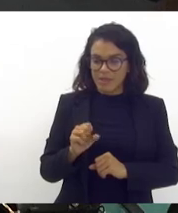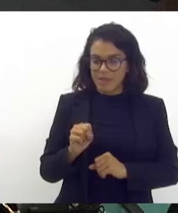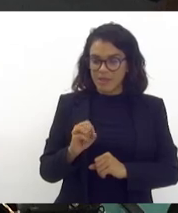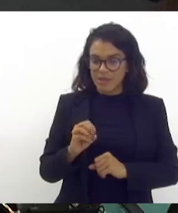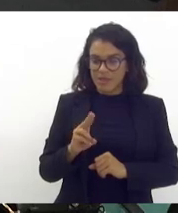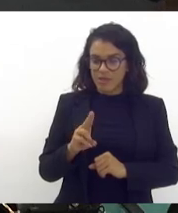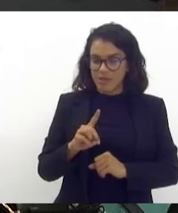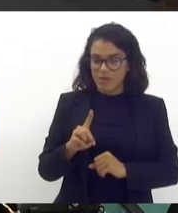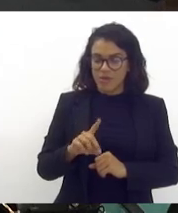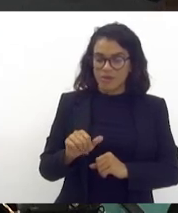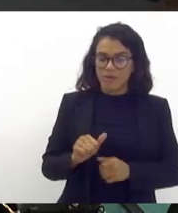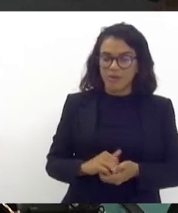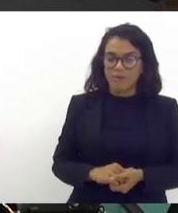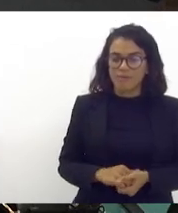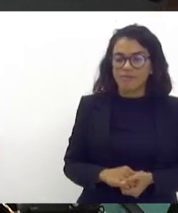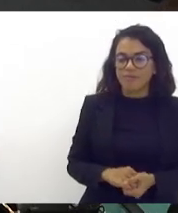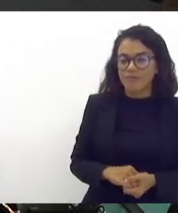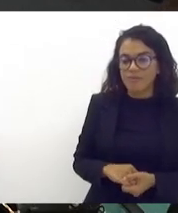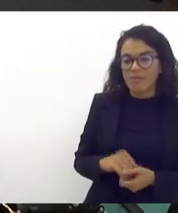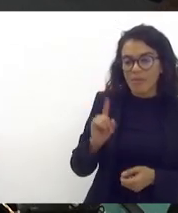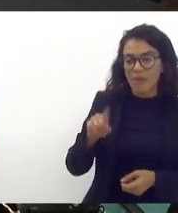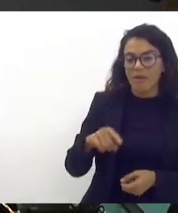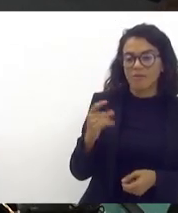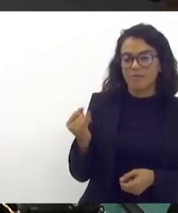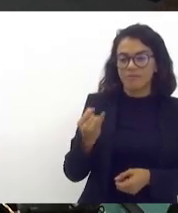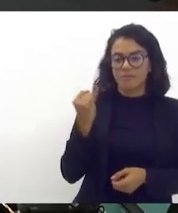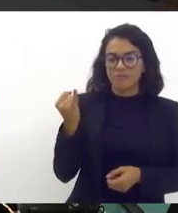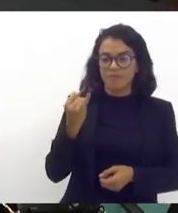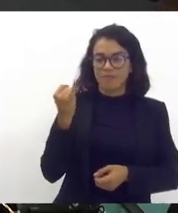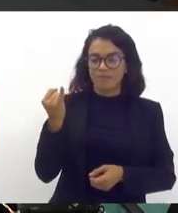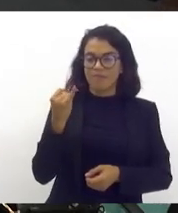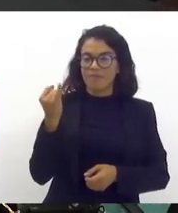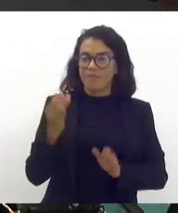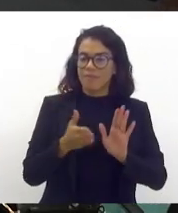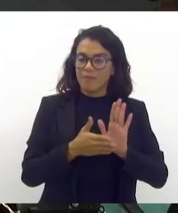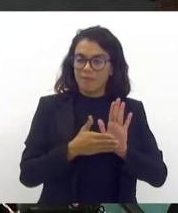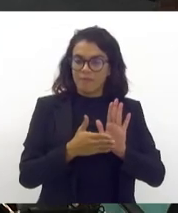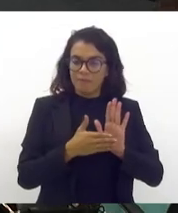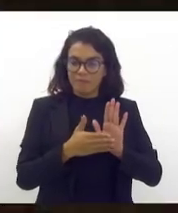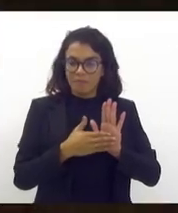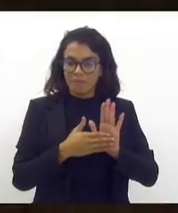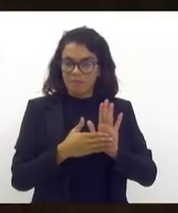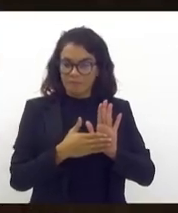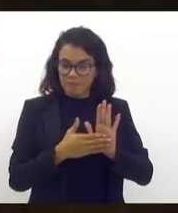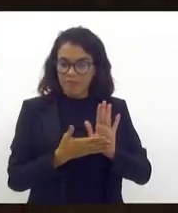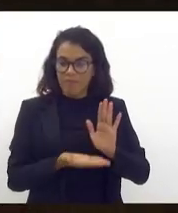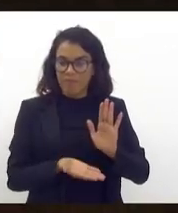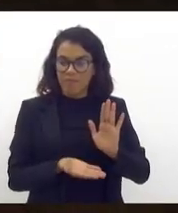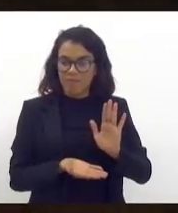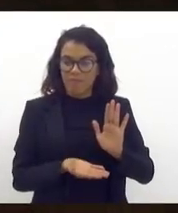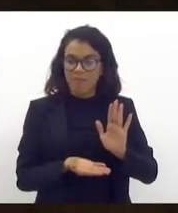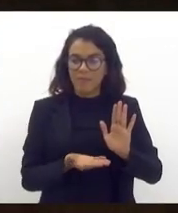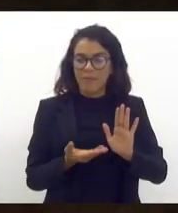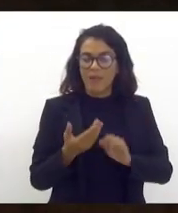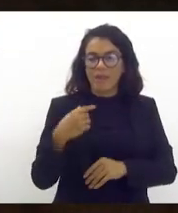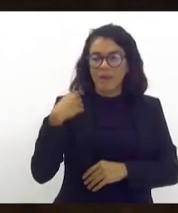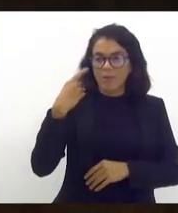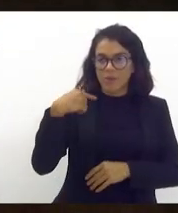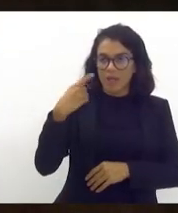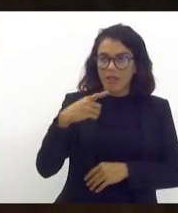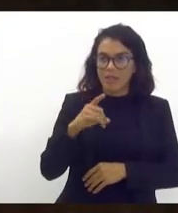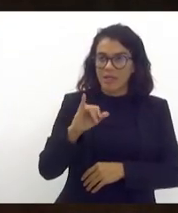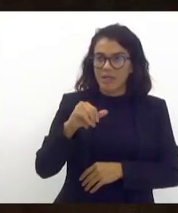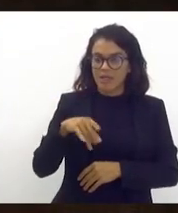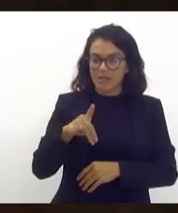Senhor presidente, é muito importante a proposição da deputada Índia Armelau e do